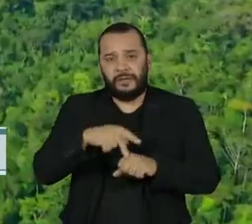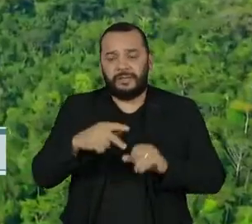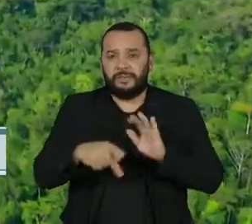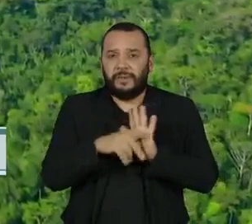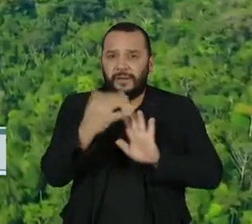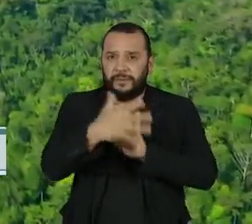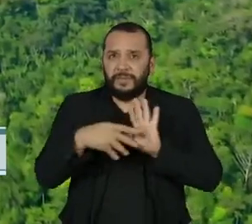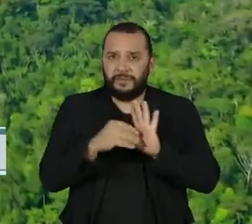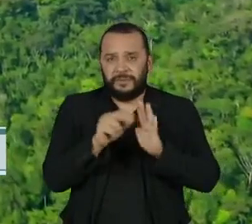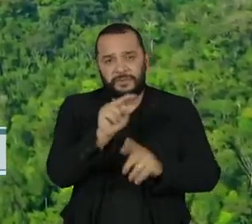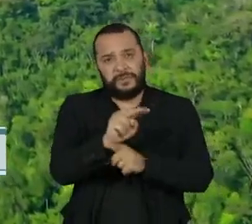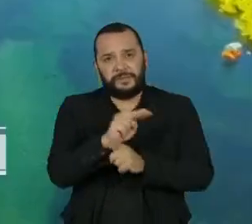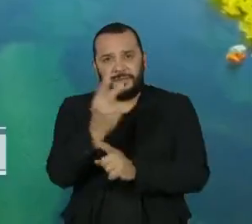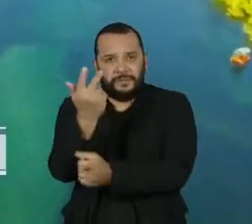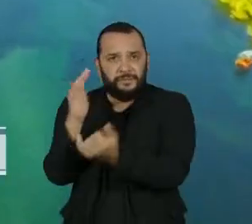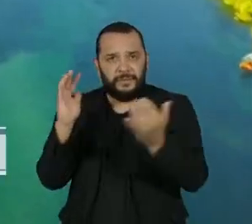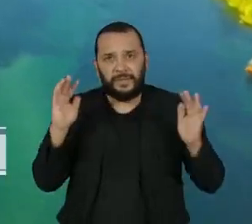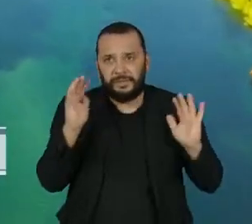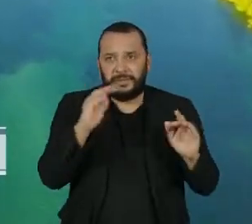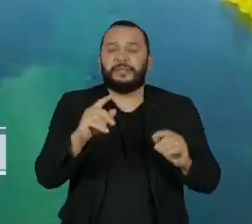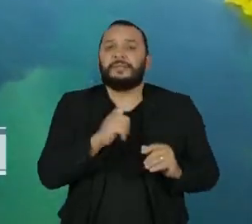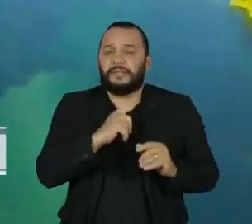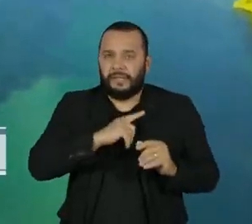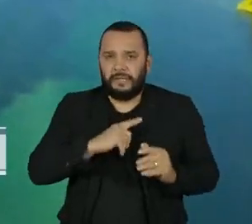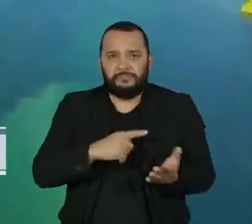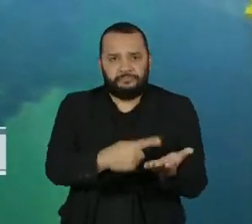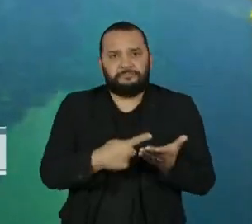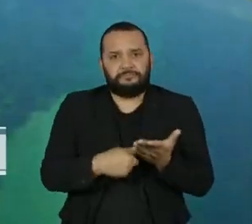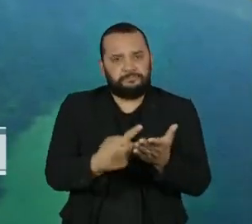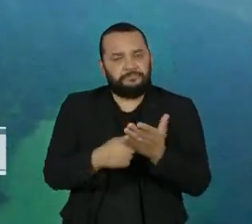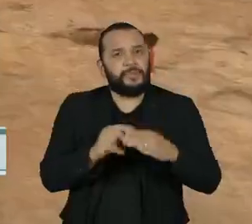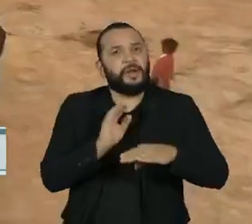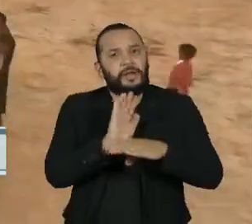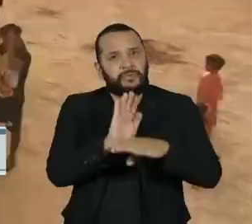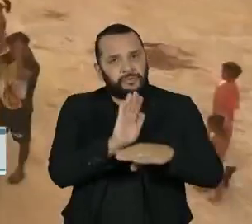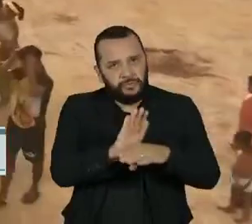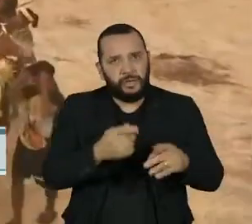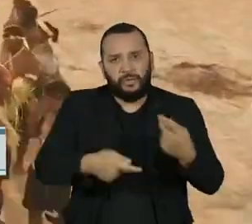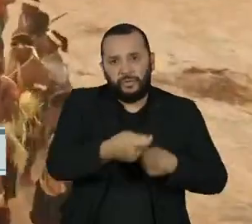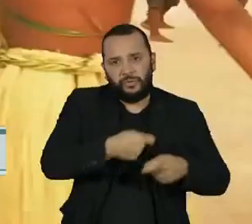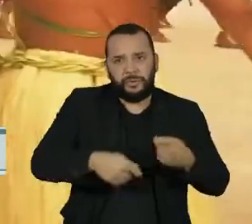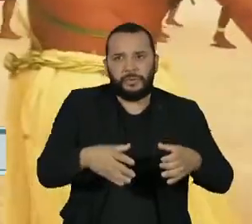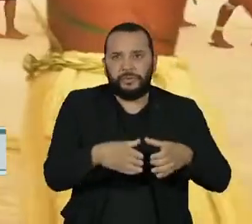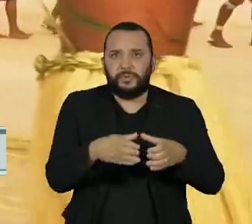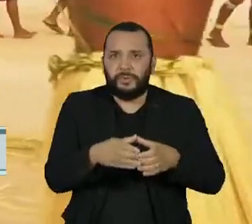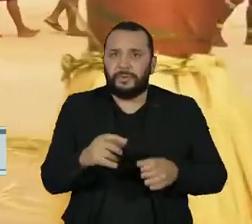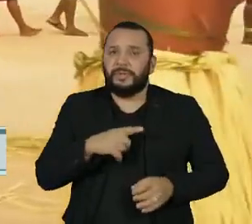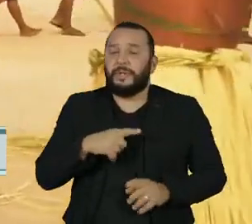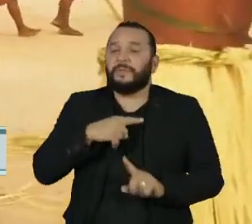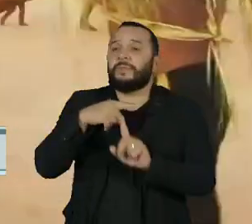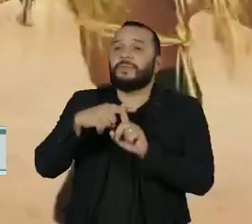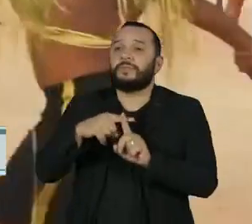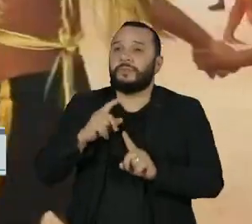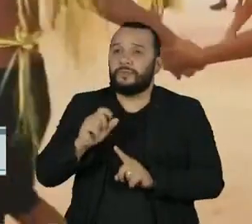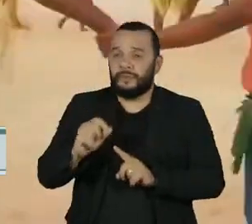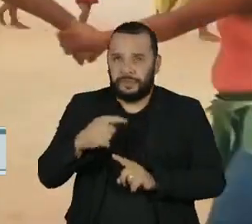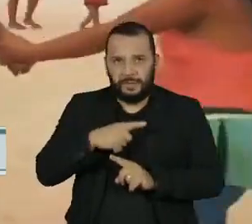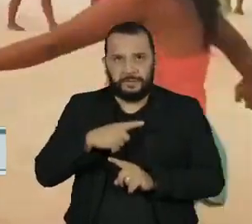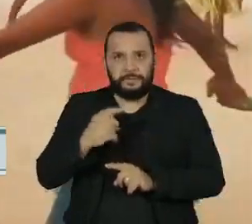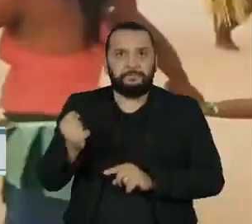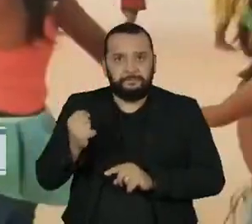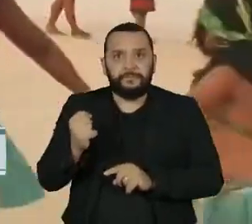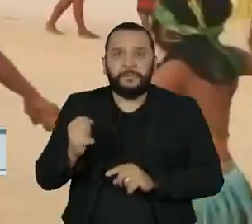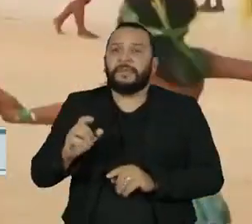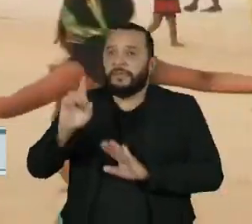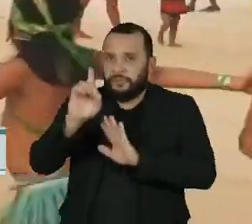e revitaliza a organização do Tratado de operação econômica do bloco os destaques positivos são o Consenso na afirmação